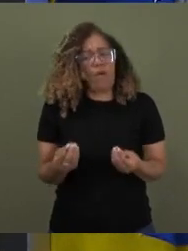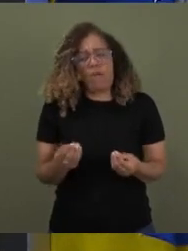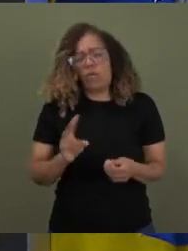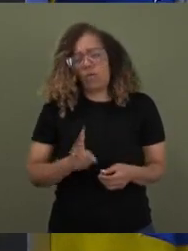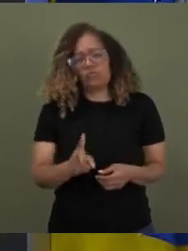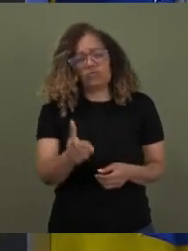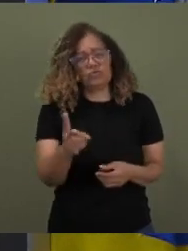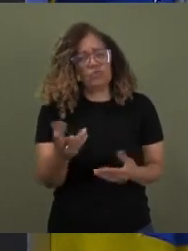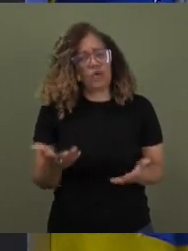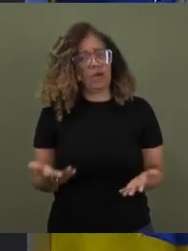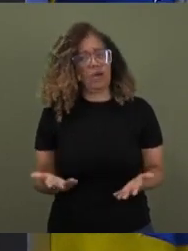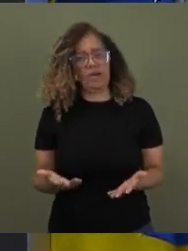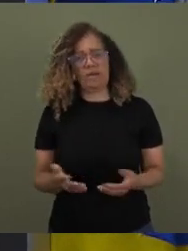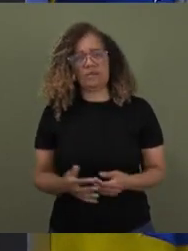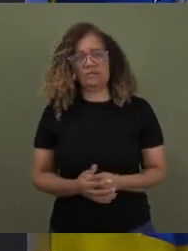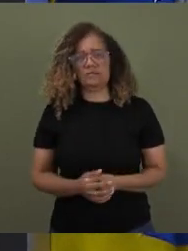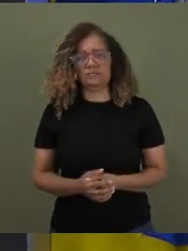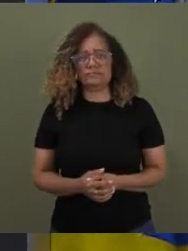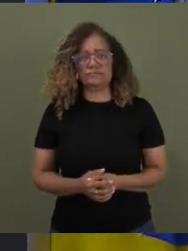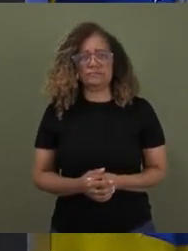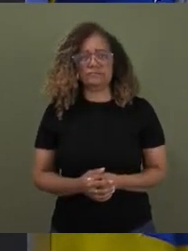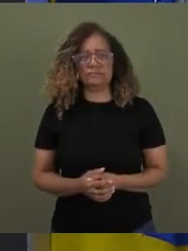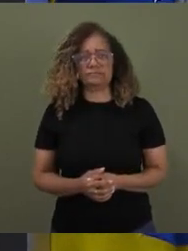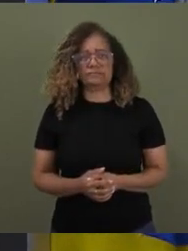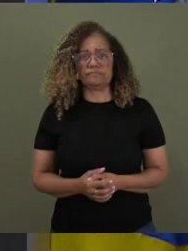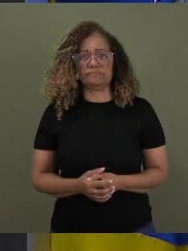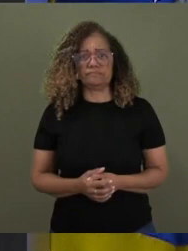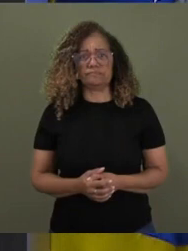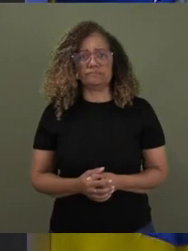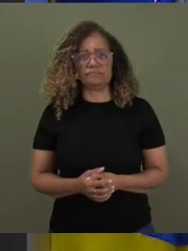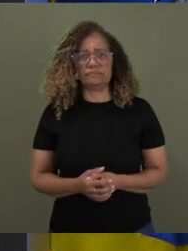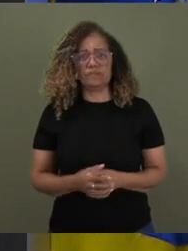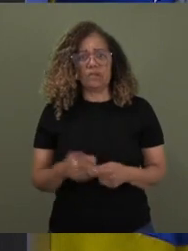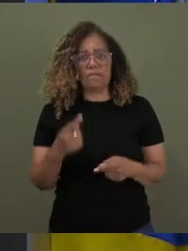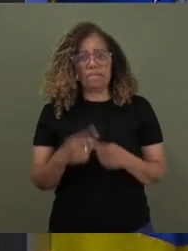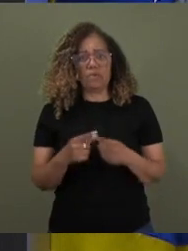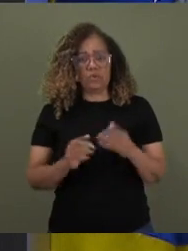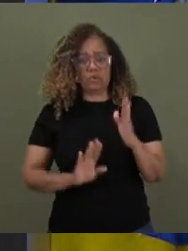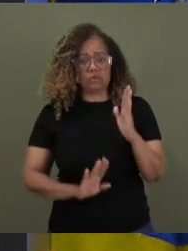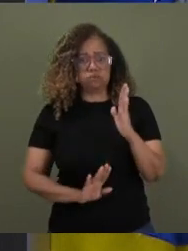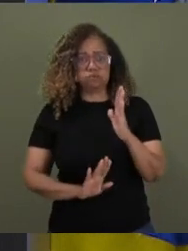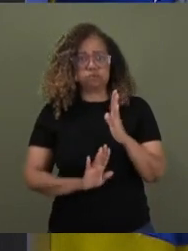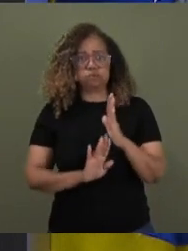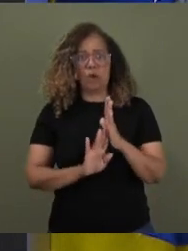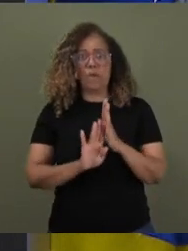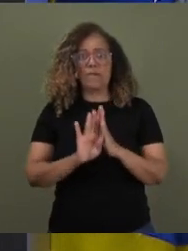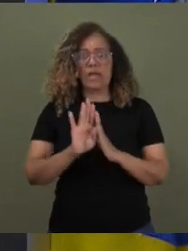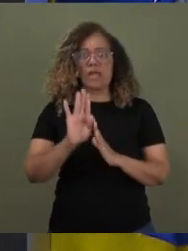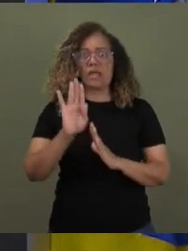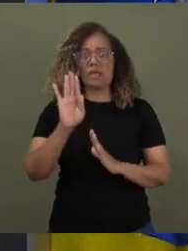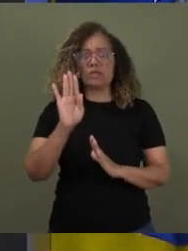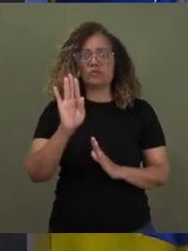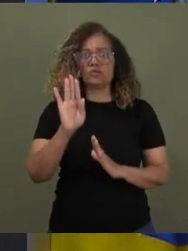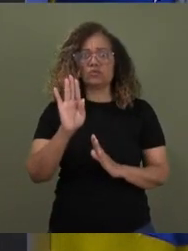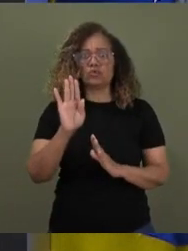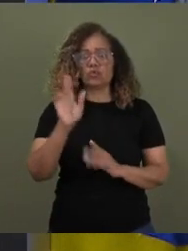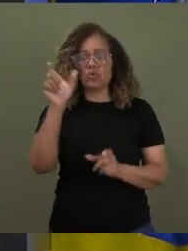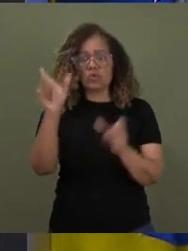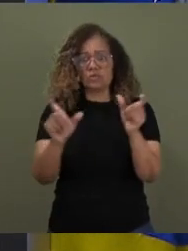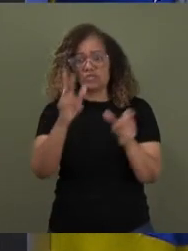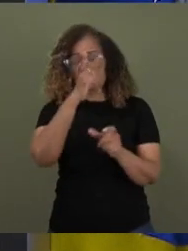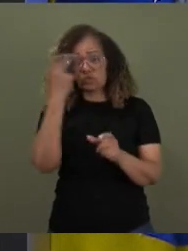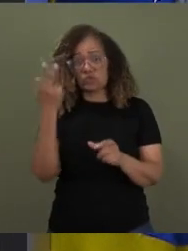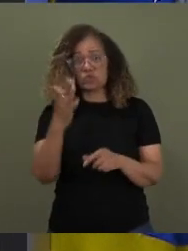do aumento da mortalidade nos Estados